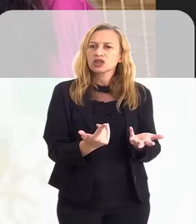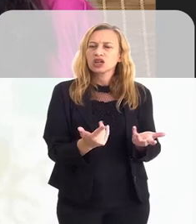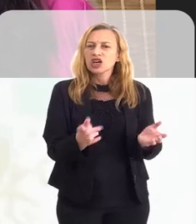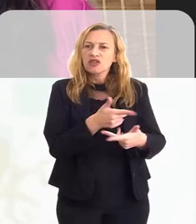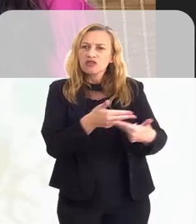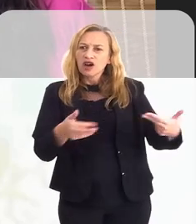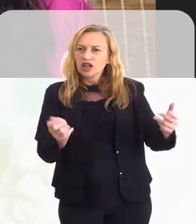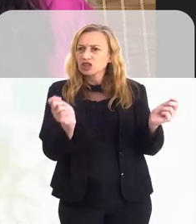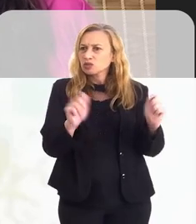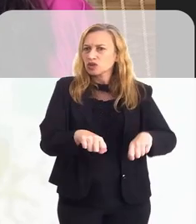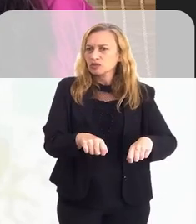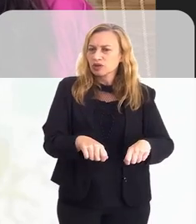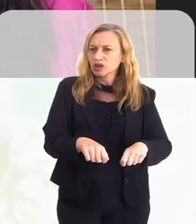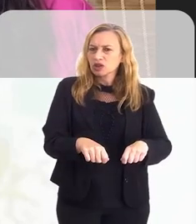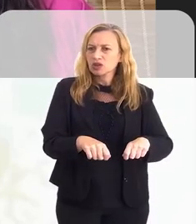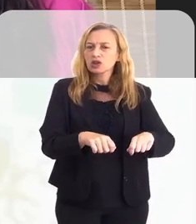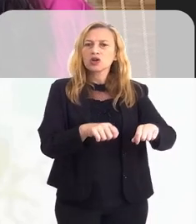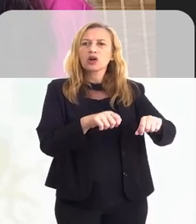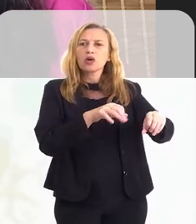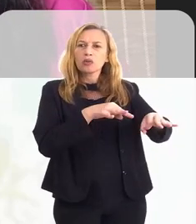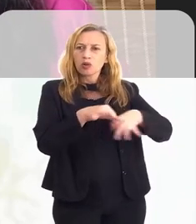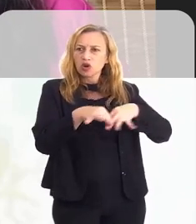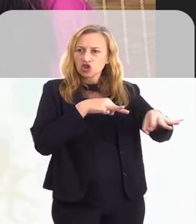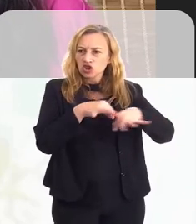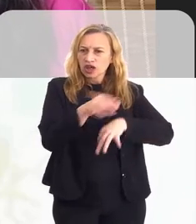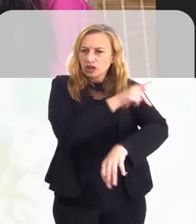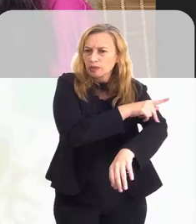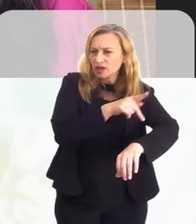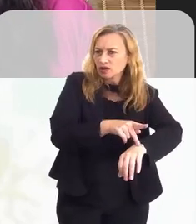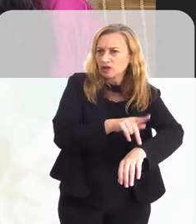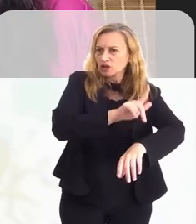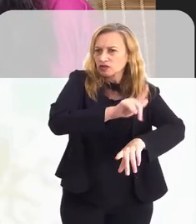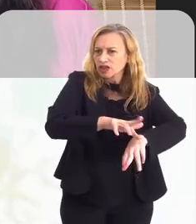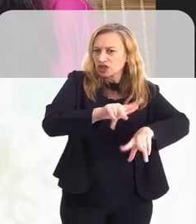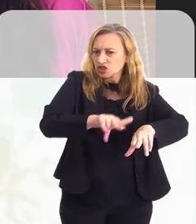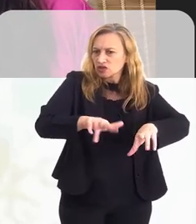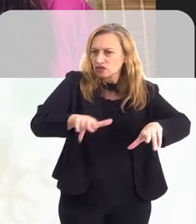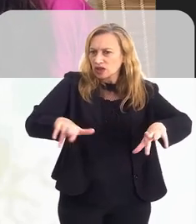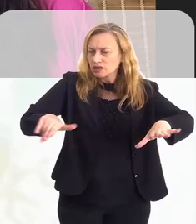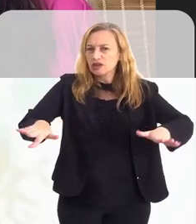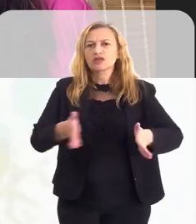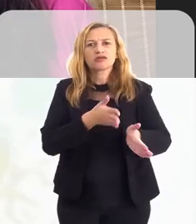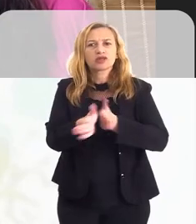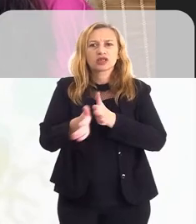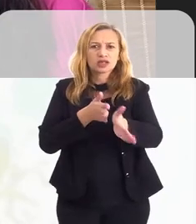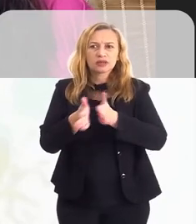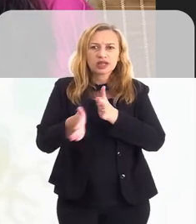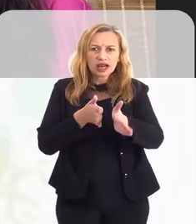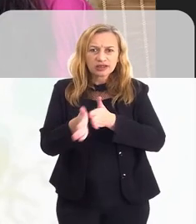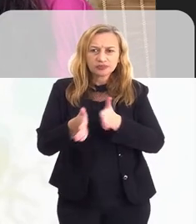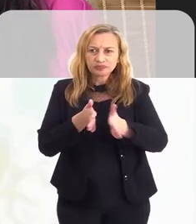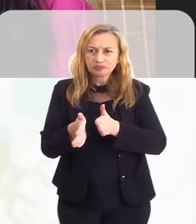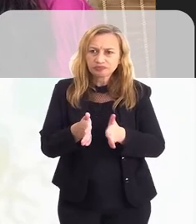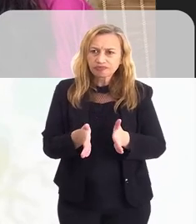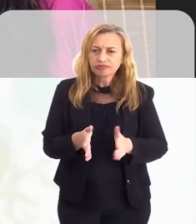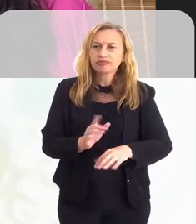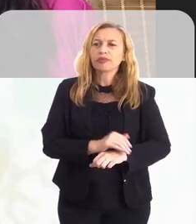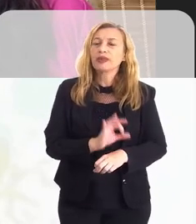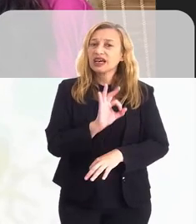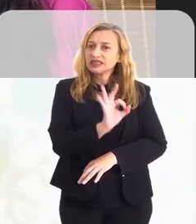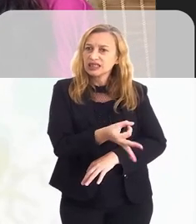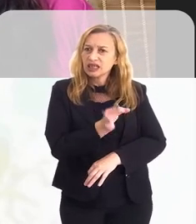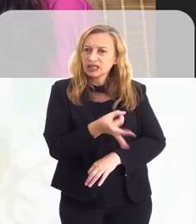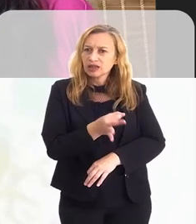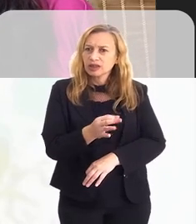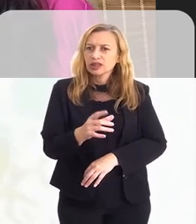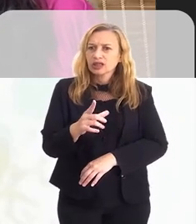múltiplas possibilidades, desde o projeto político-pedagógico, a implementação dos diversos níveis de acessibilidade. Então, ou seja, a gente,